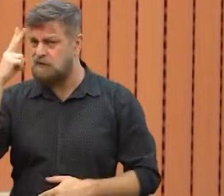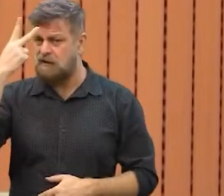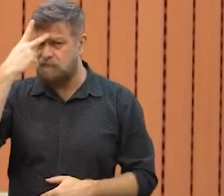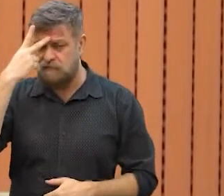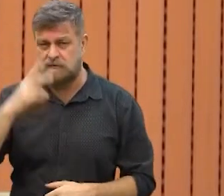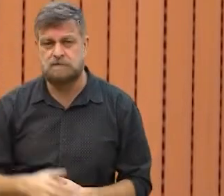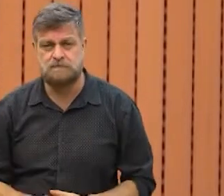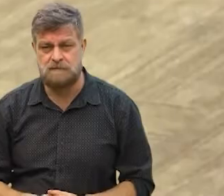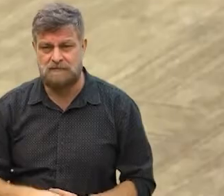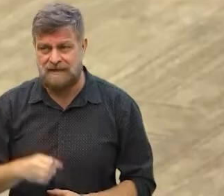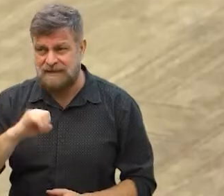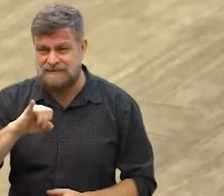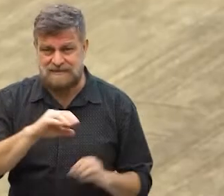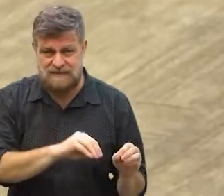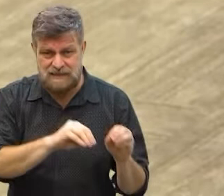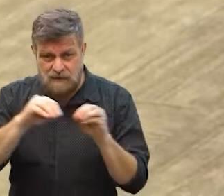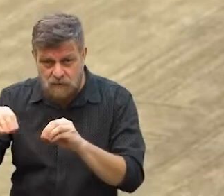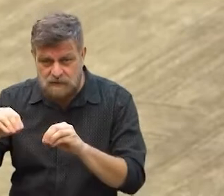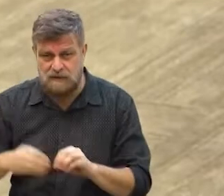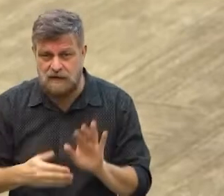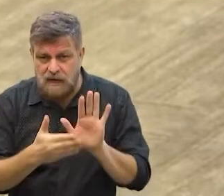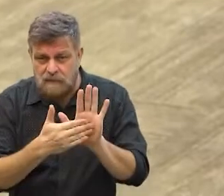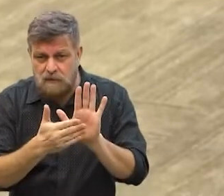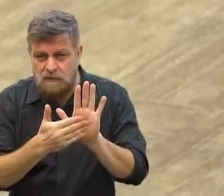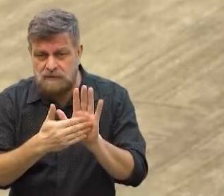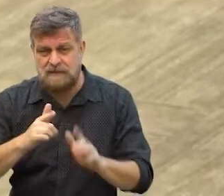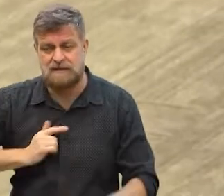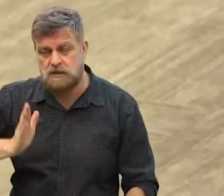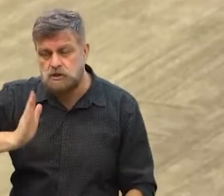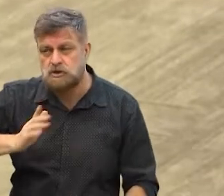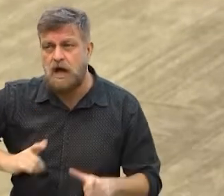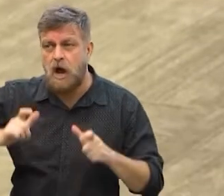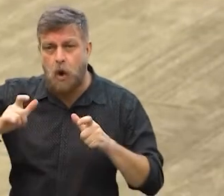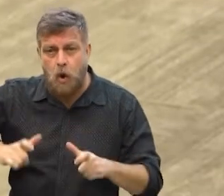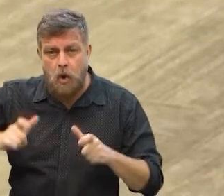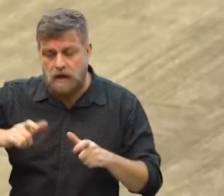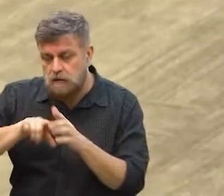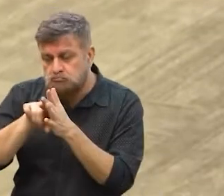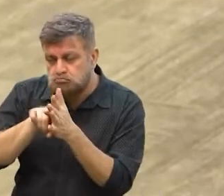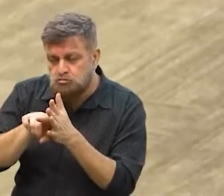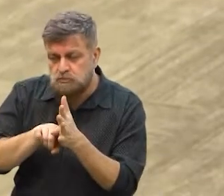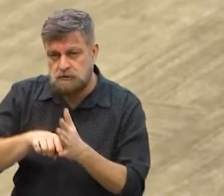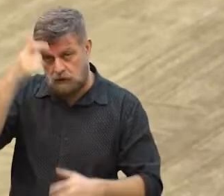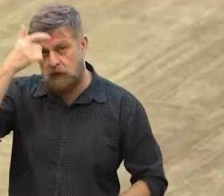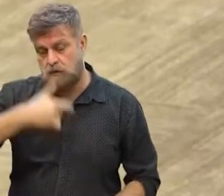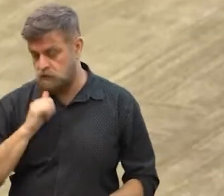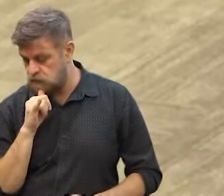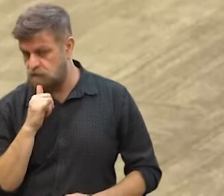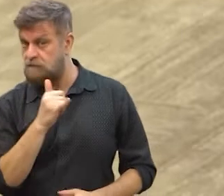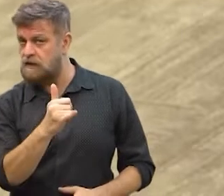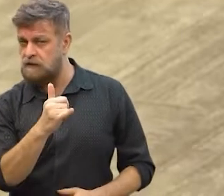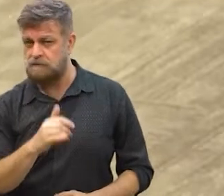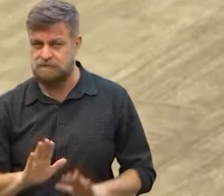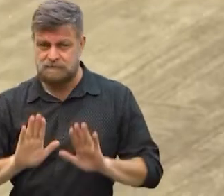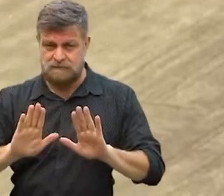transferência para a Vila IP. E que se mudar, foi sugerido, onde existe já um local, eu fui fiscalizar, e posso falar com muita